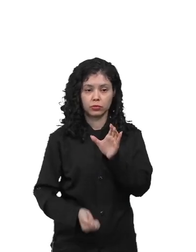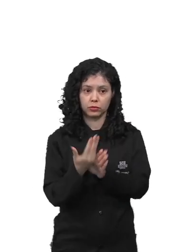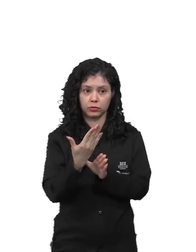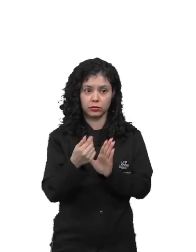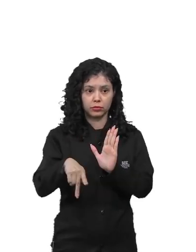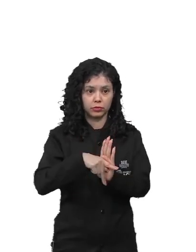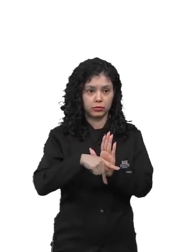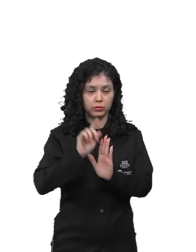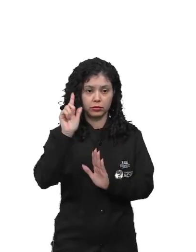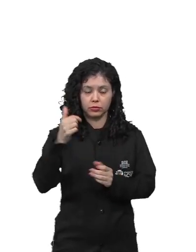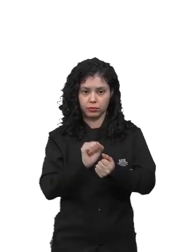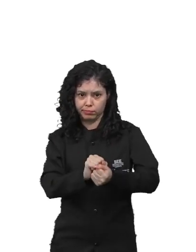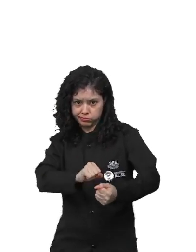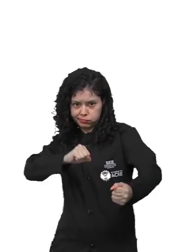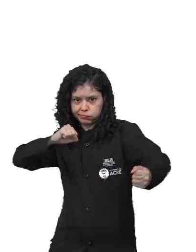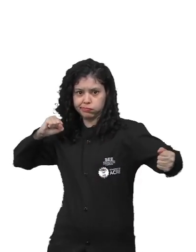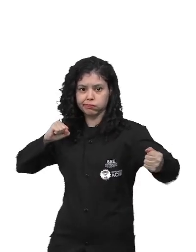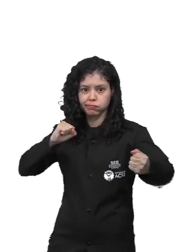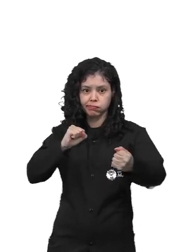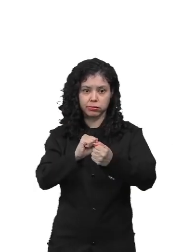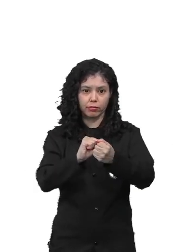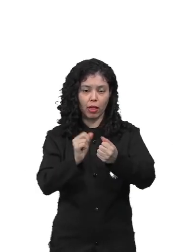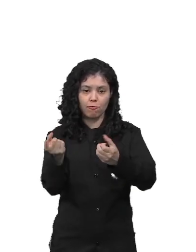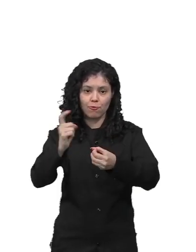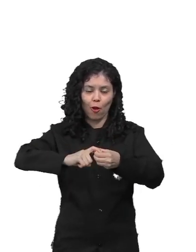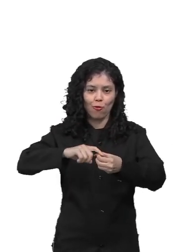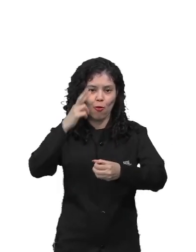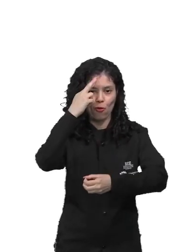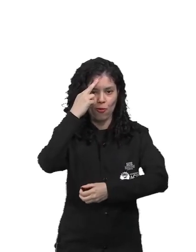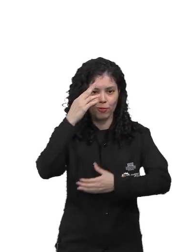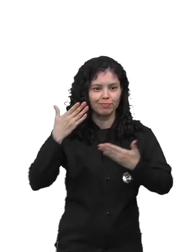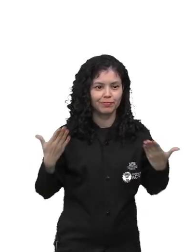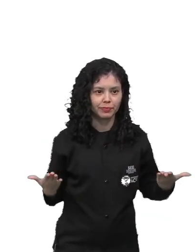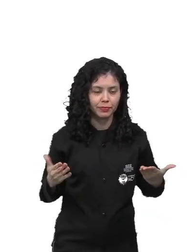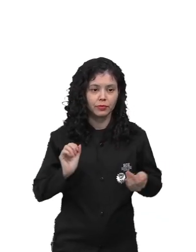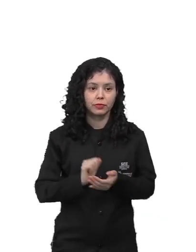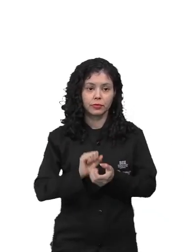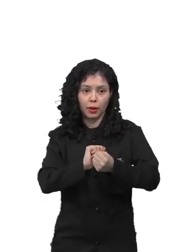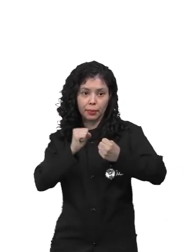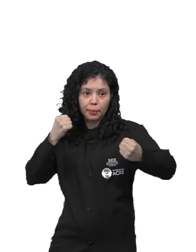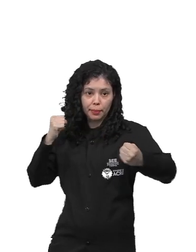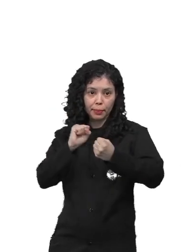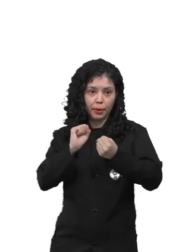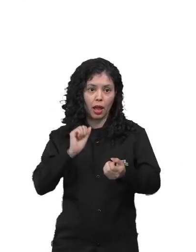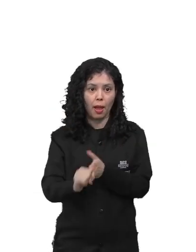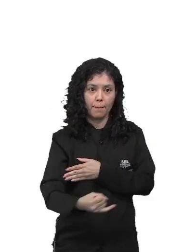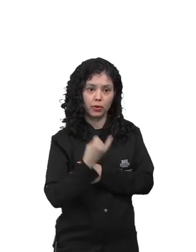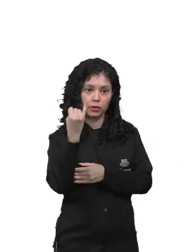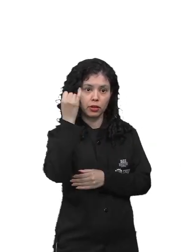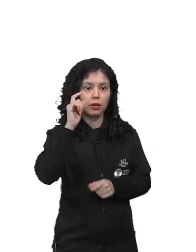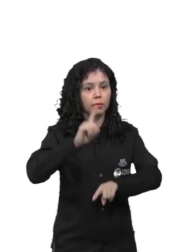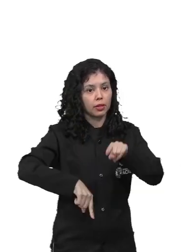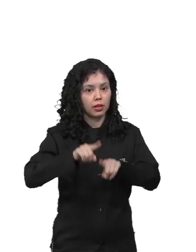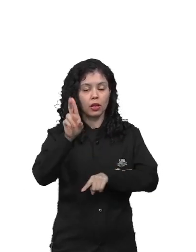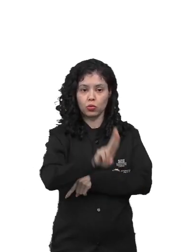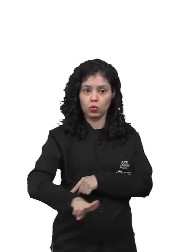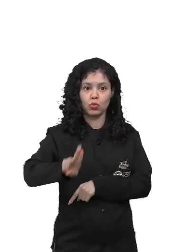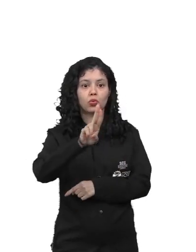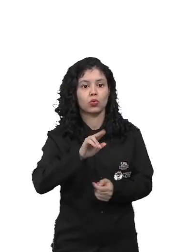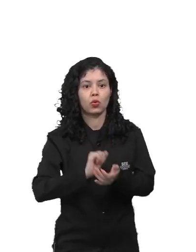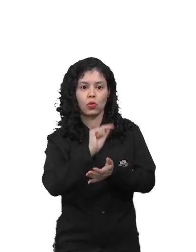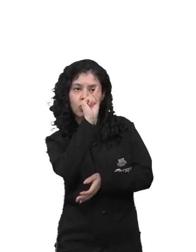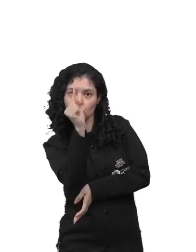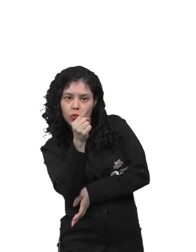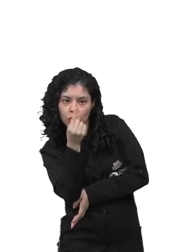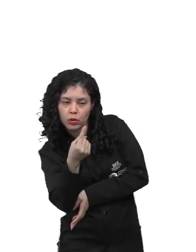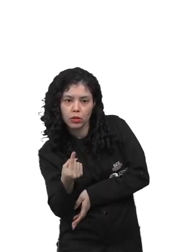original após sofrer ali uma deformação temporária. A elasticidade é fundamental em materiais usados